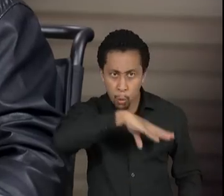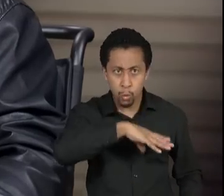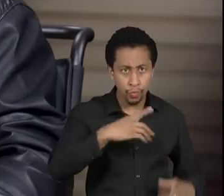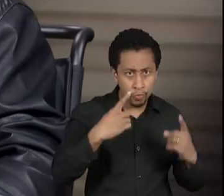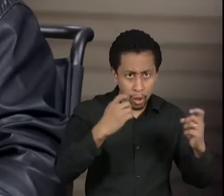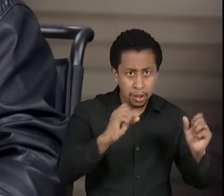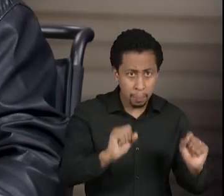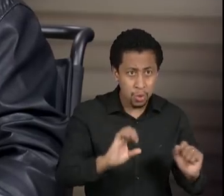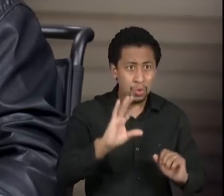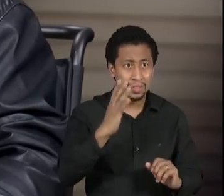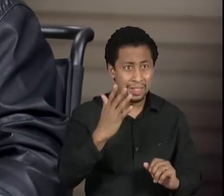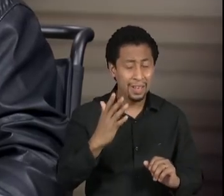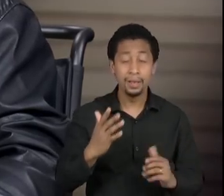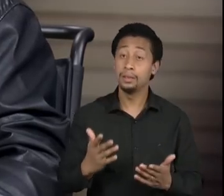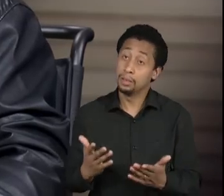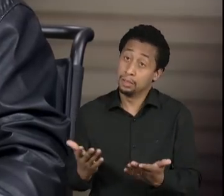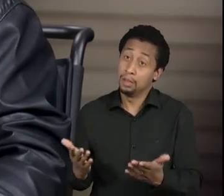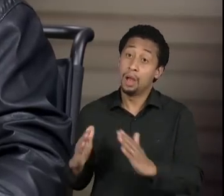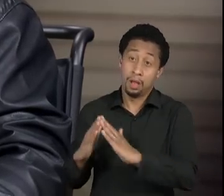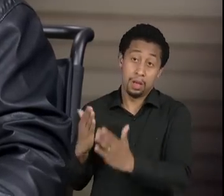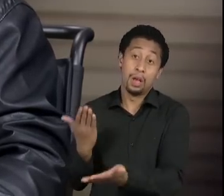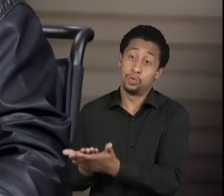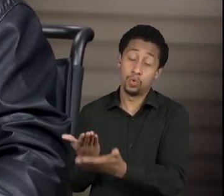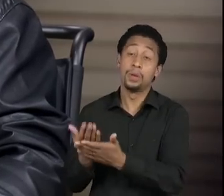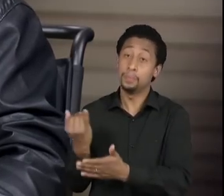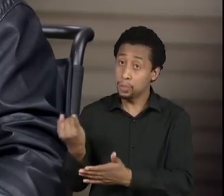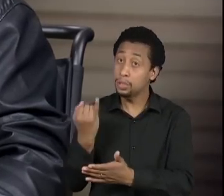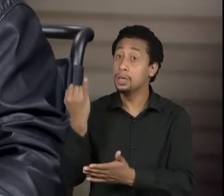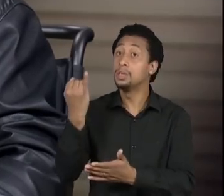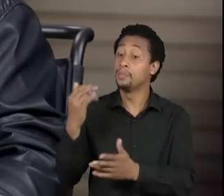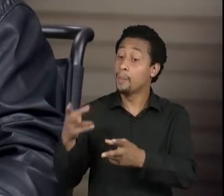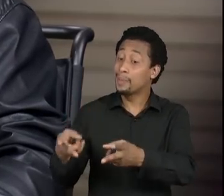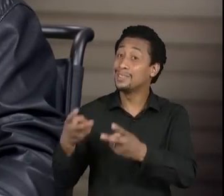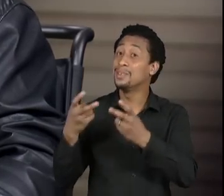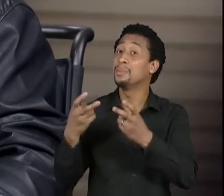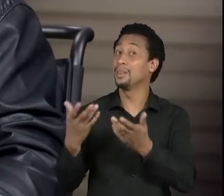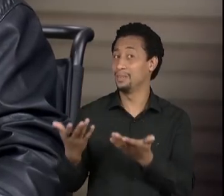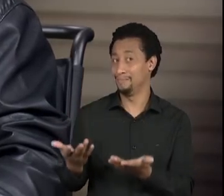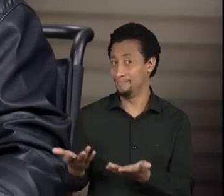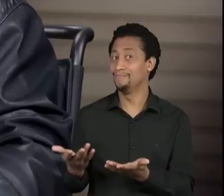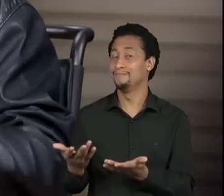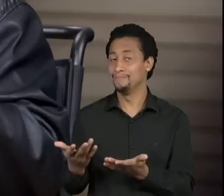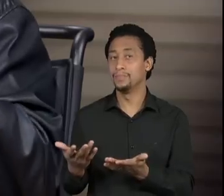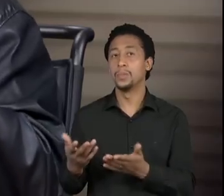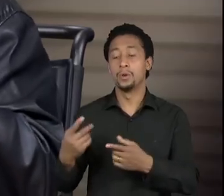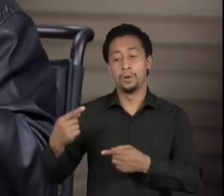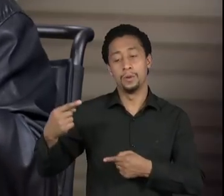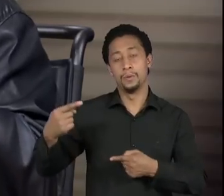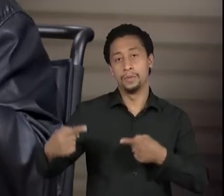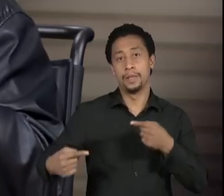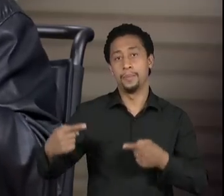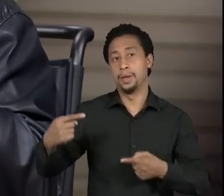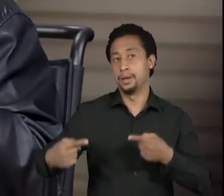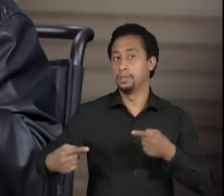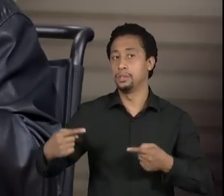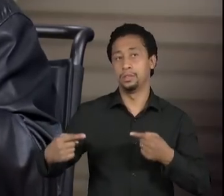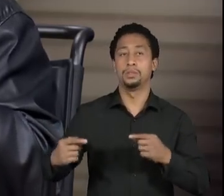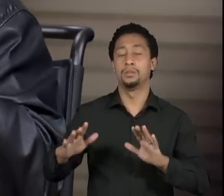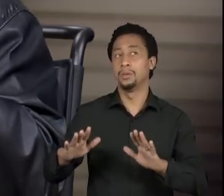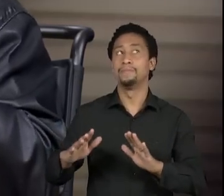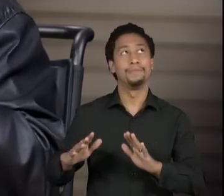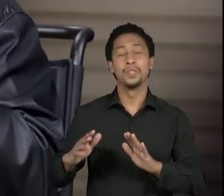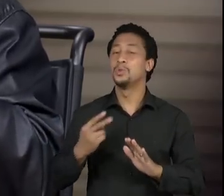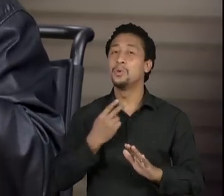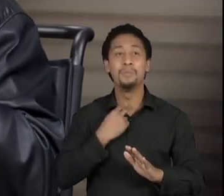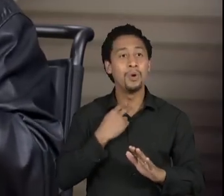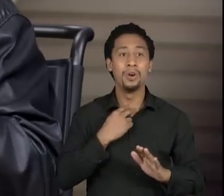papel e o faz em grande medida. O que eu acho que é essencial nesse debate é que não devemos opor a escola à família, mas